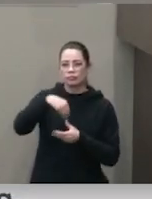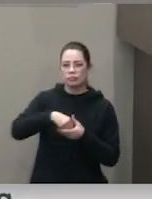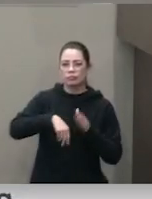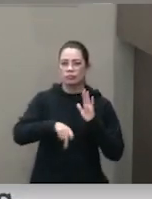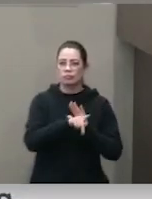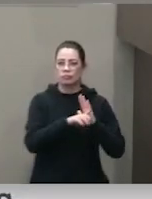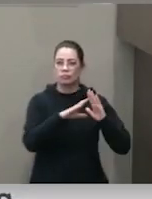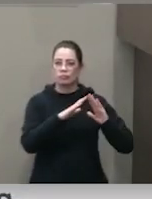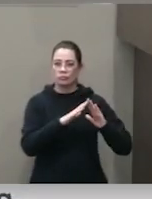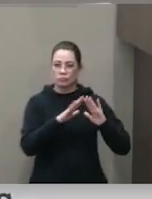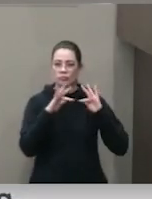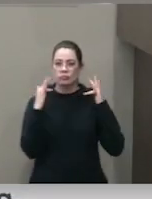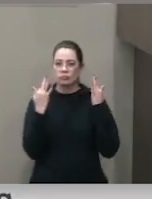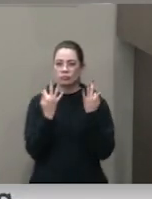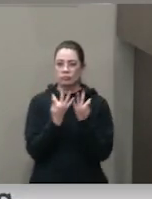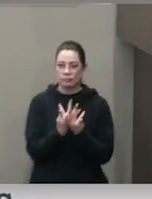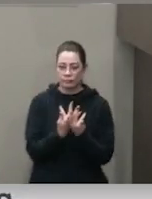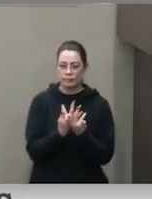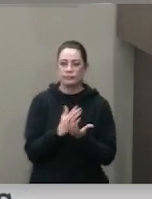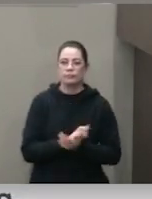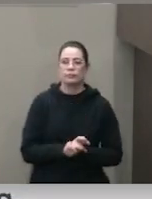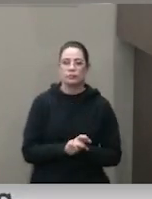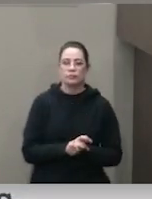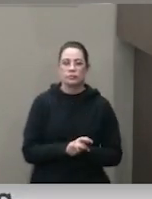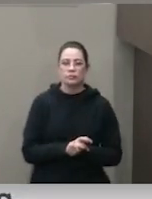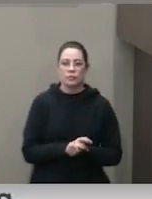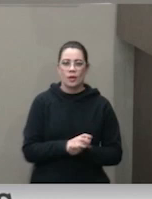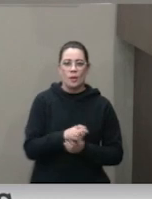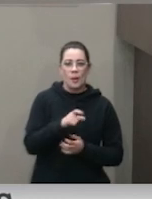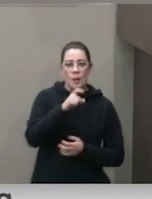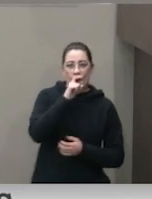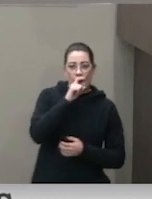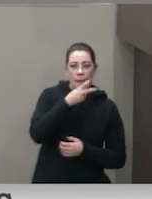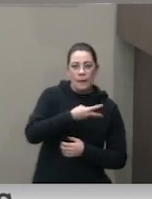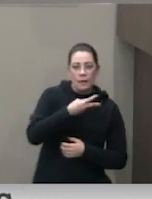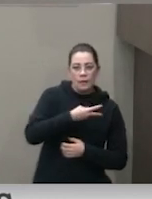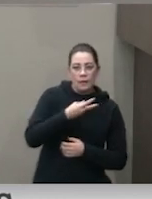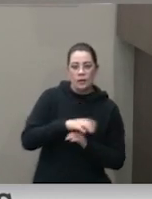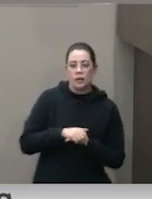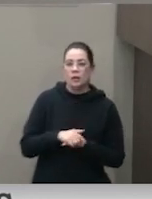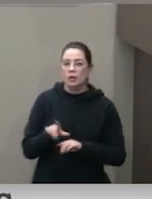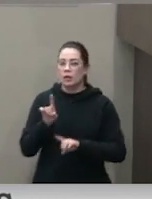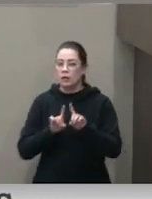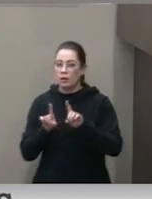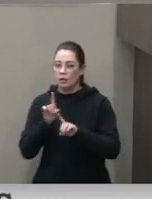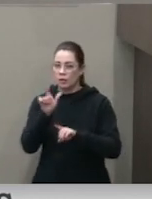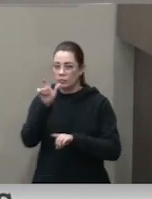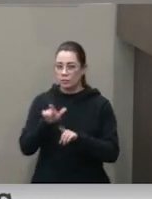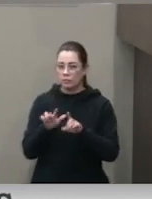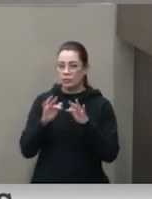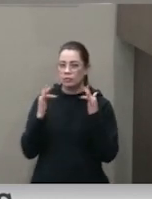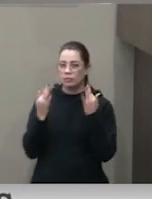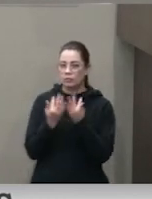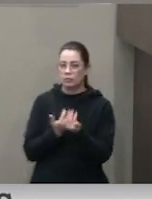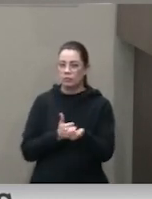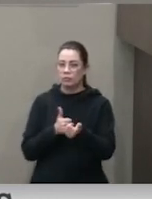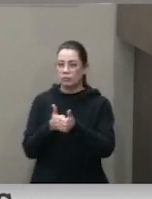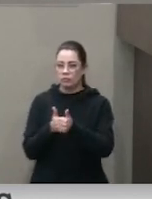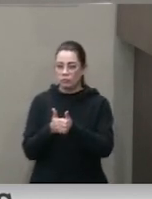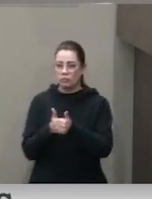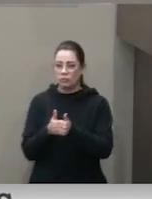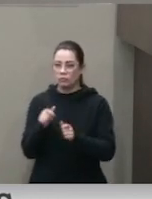da própria família. Ou é o padrasto, o pai, algum familiar